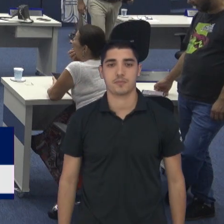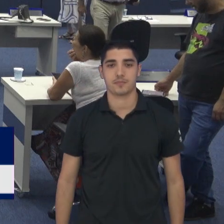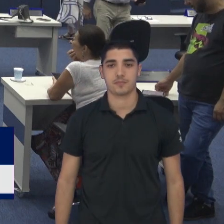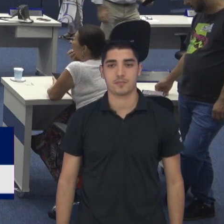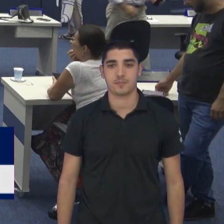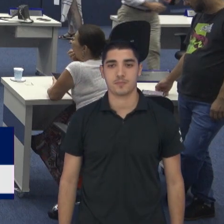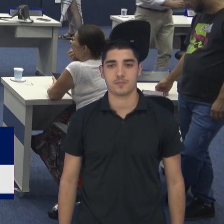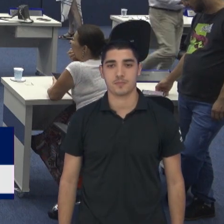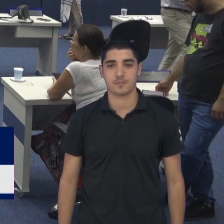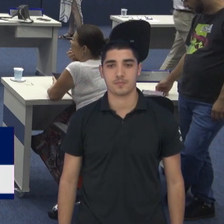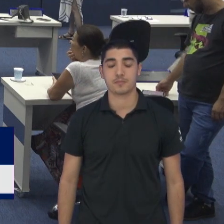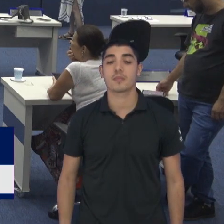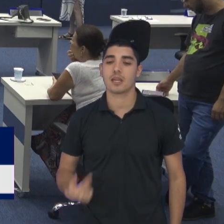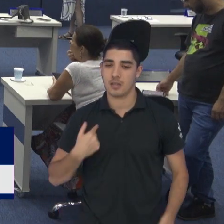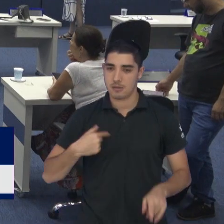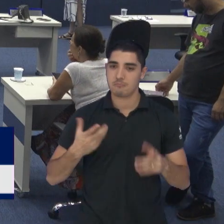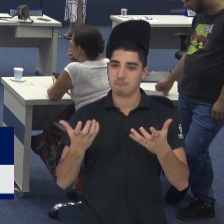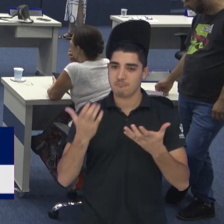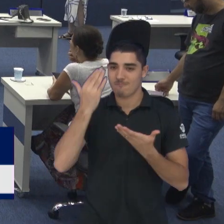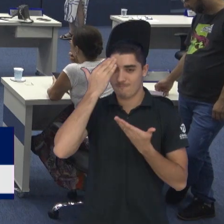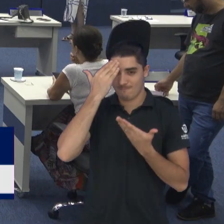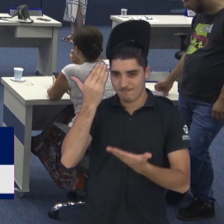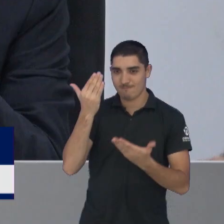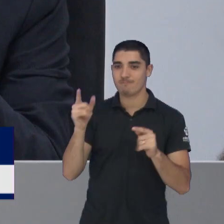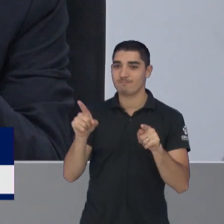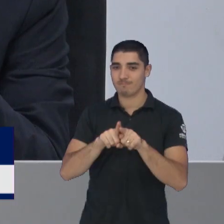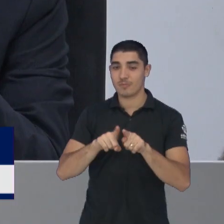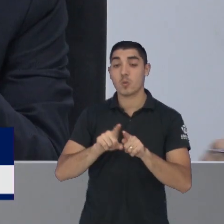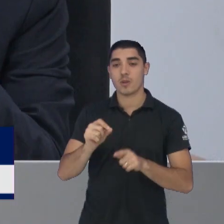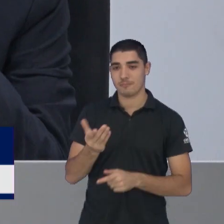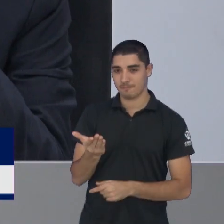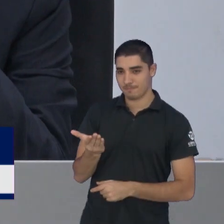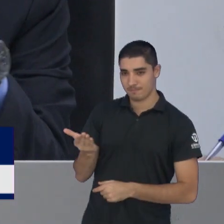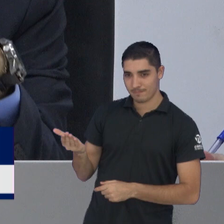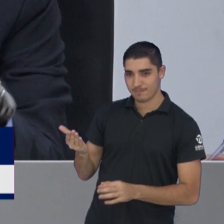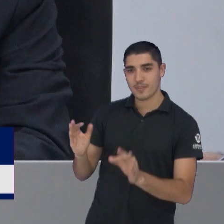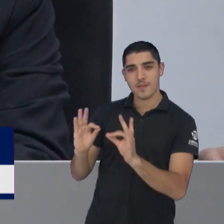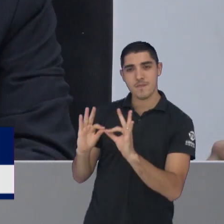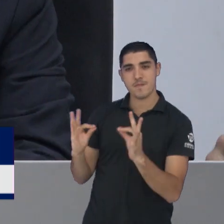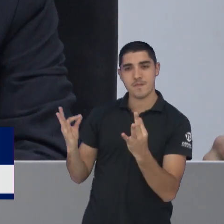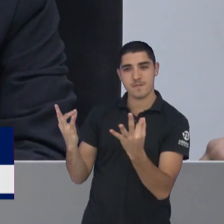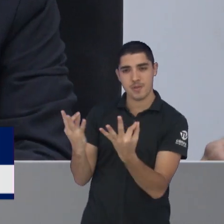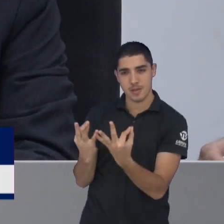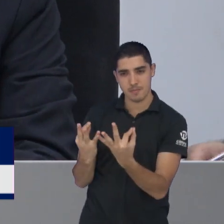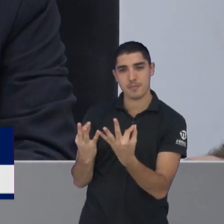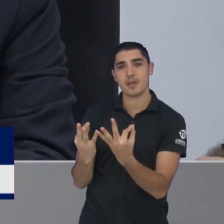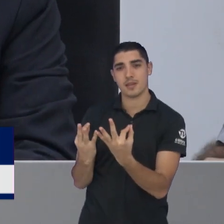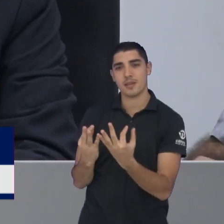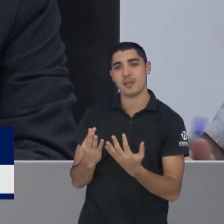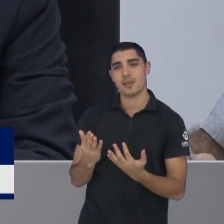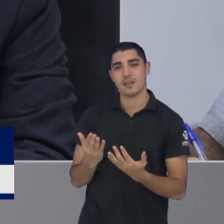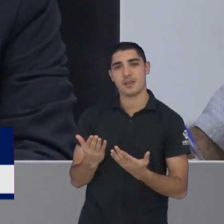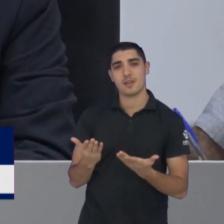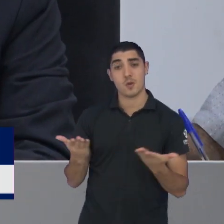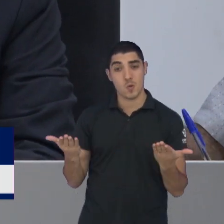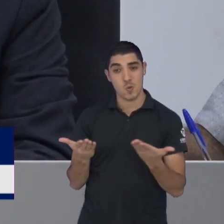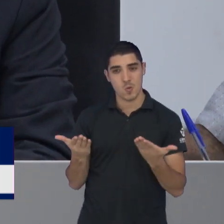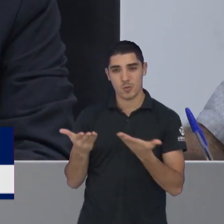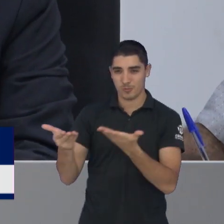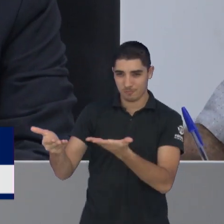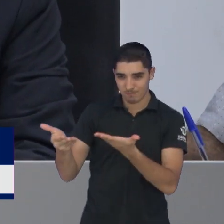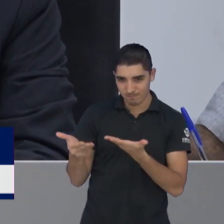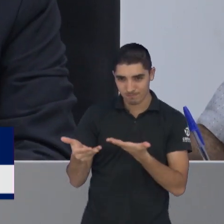Também quero agradecer a presença de todos os familiares que vieram receber